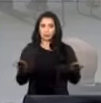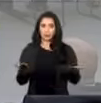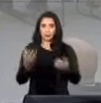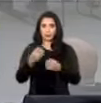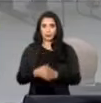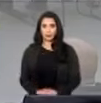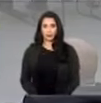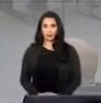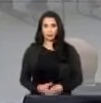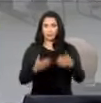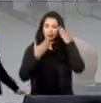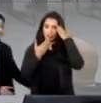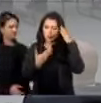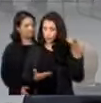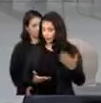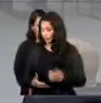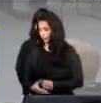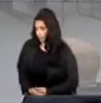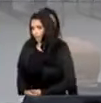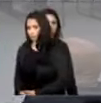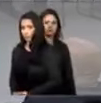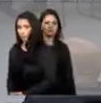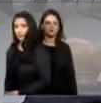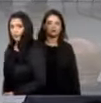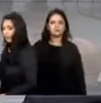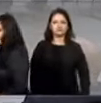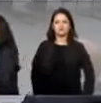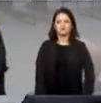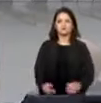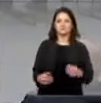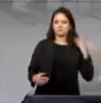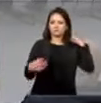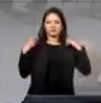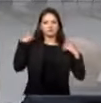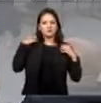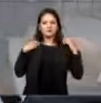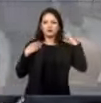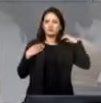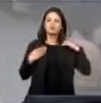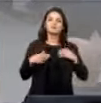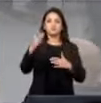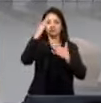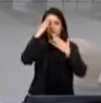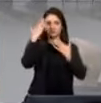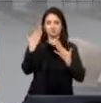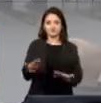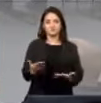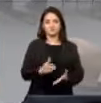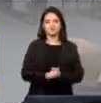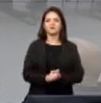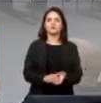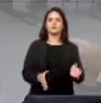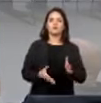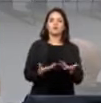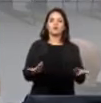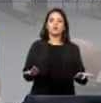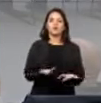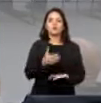Eu que agradeço, muito obrigada. Não pode haver manifestação, desculpem. Eu convido a senhora Carolina